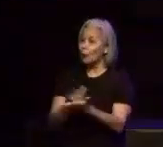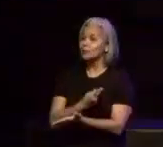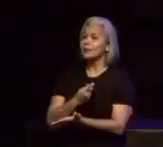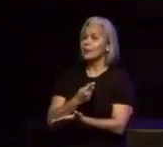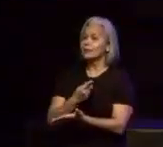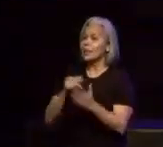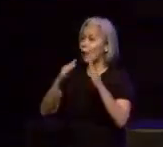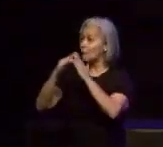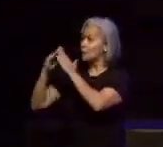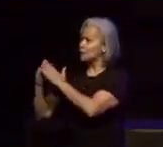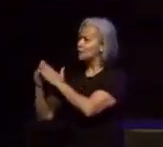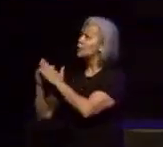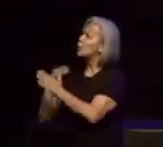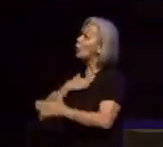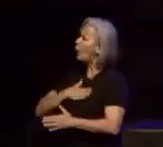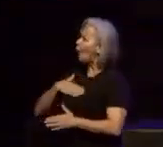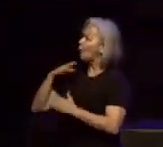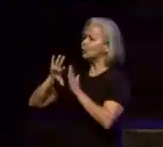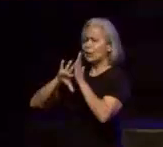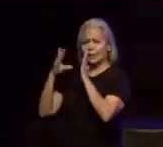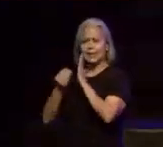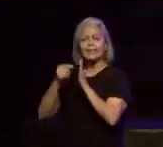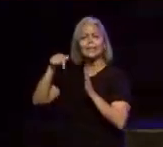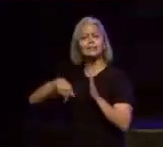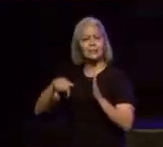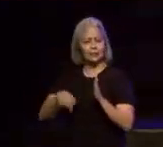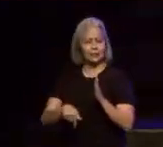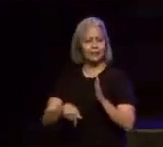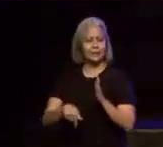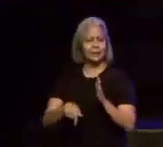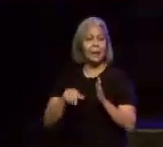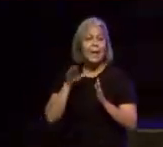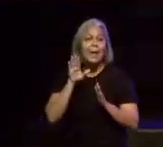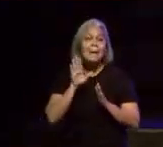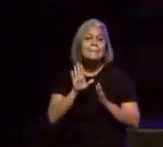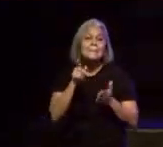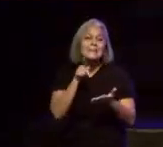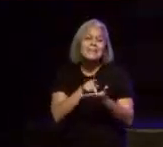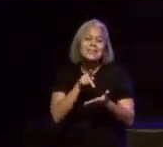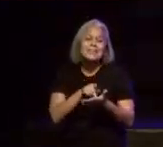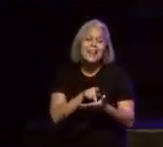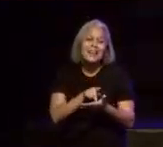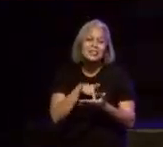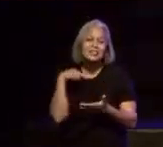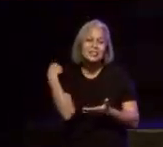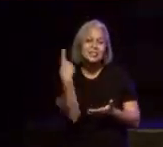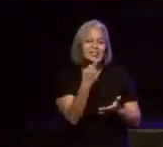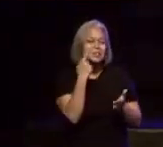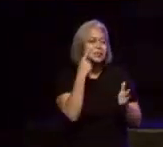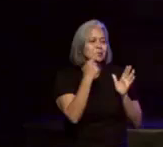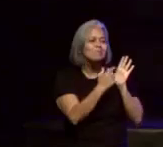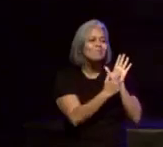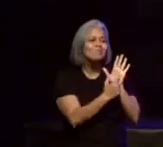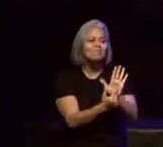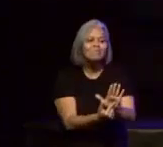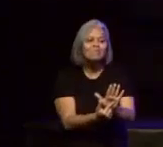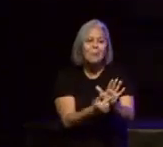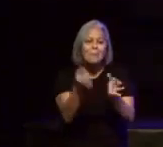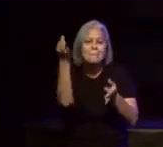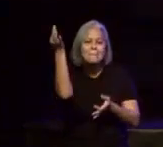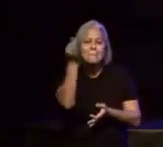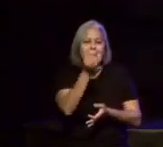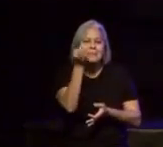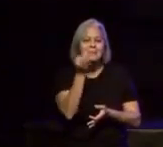igrejas. Mas a verdade é que nenhum de nós aqui é uma representação perfeita do que o cristianismo deve ser. É uma